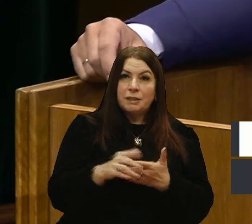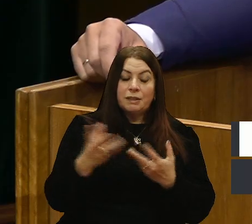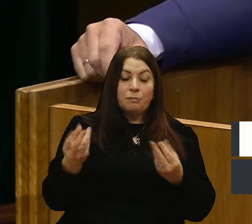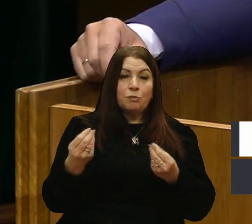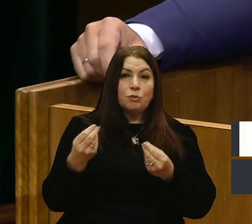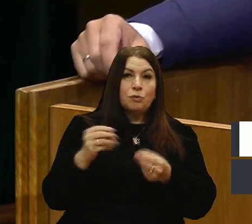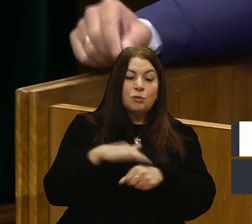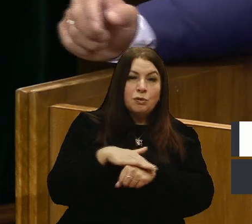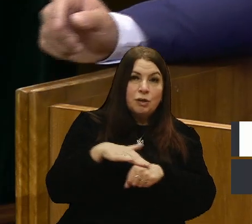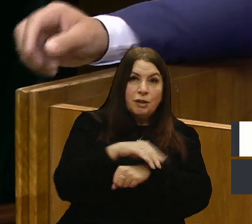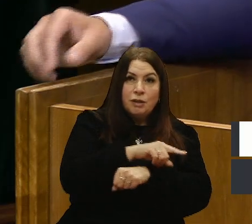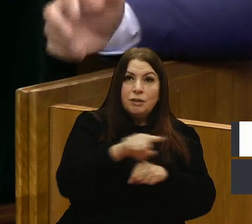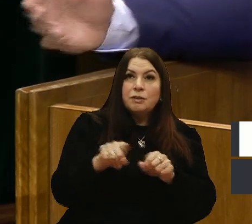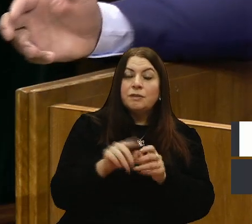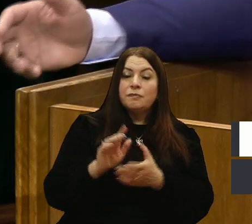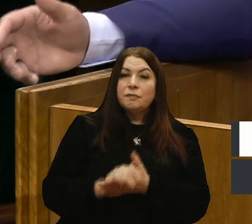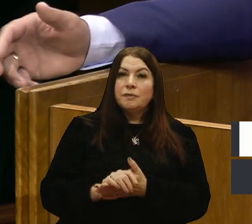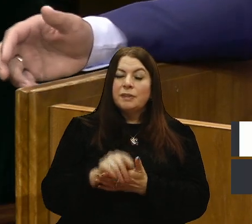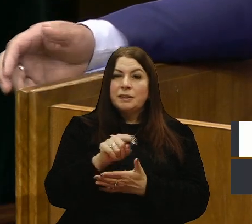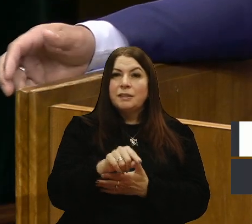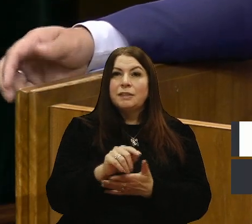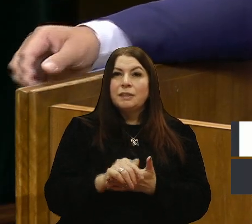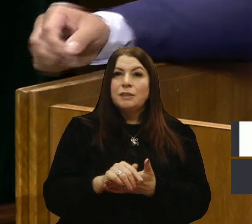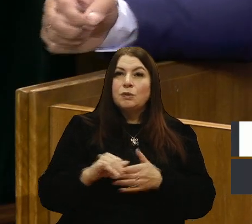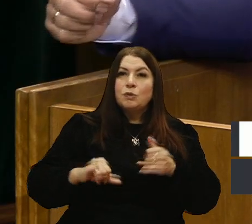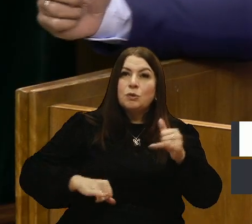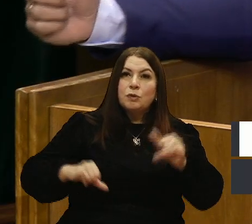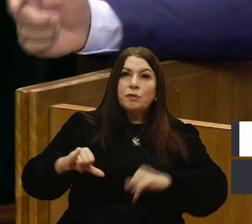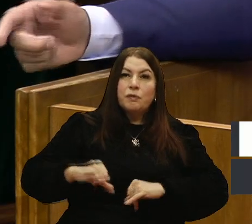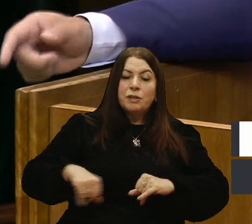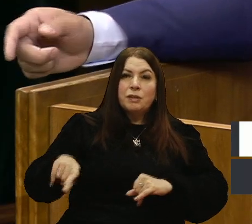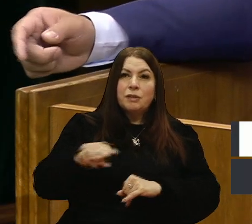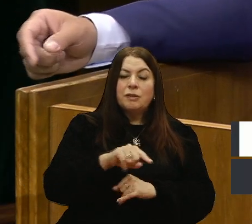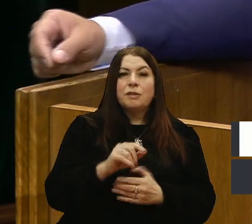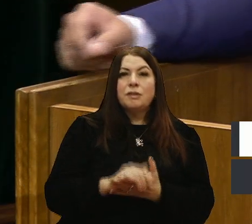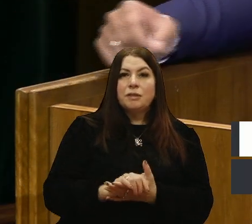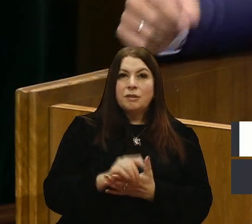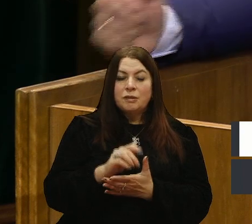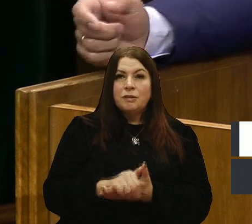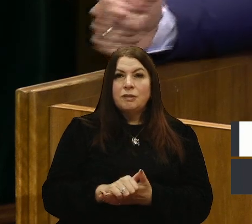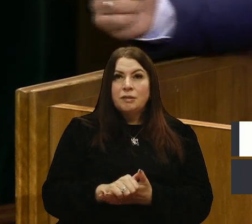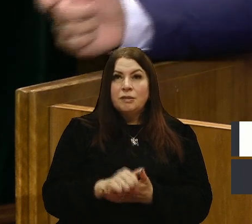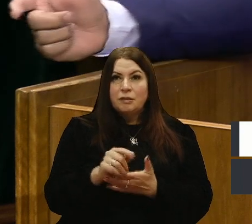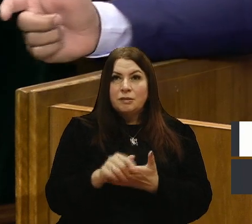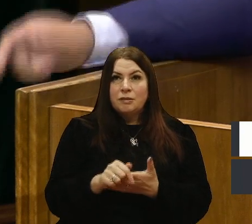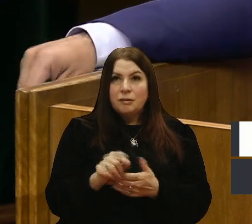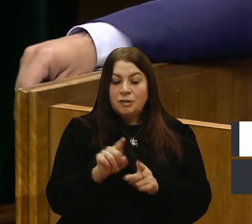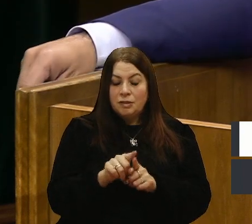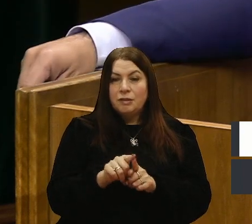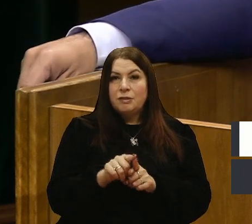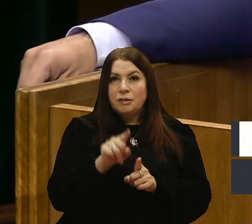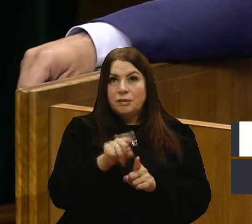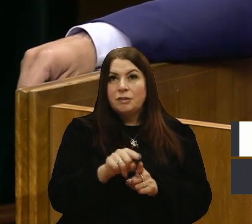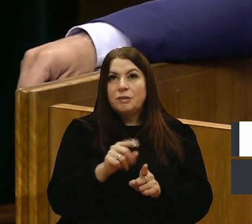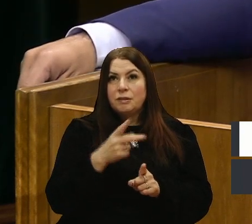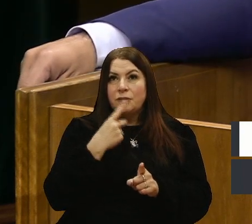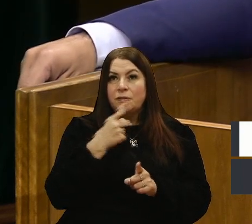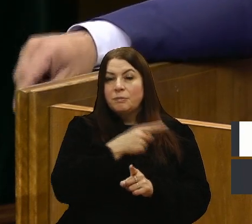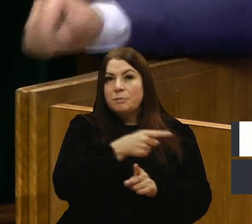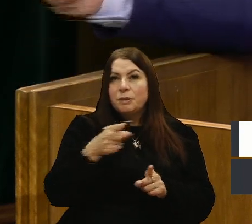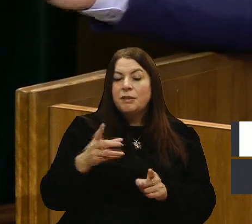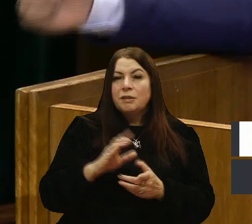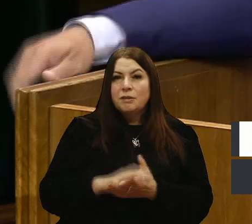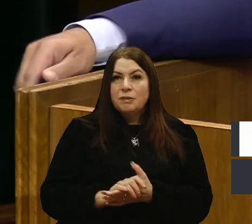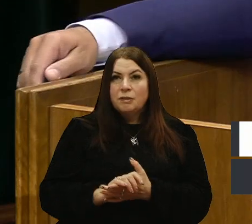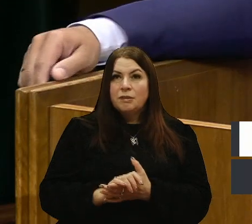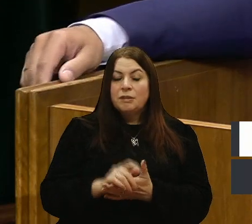vem conversando com o pessoal de lá, estão sofrendo sobrecarga, Vila Oliva também, e muitos têm que vir para Caxias, colega vereador Caleb.